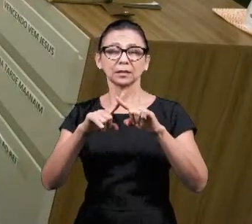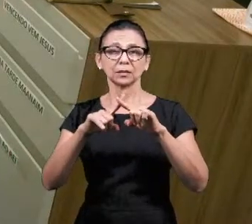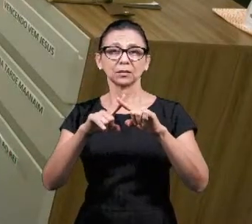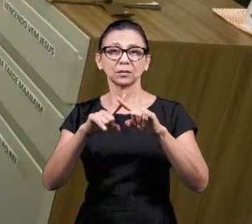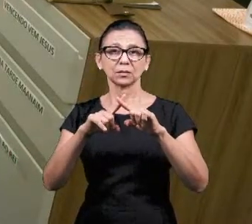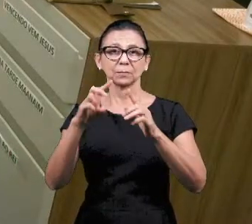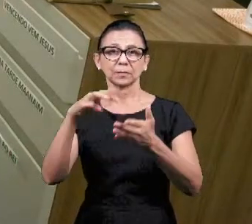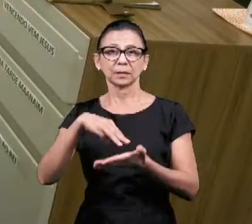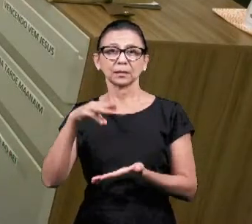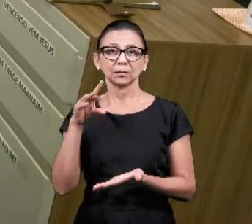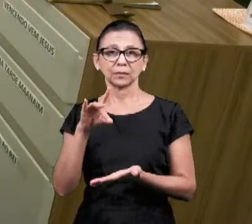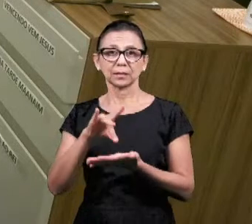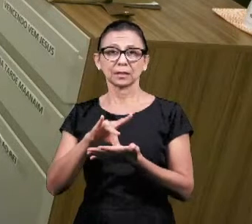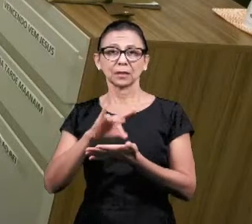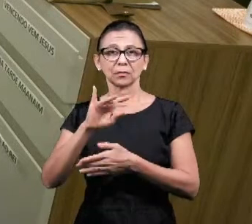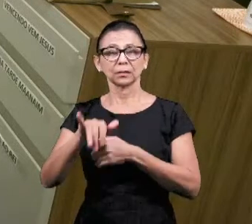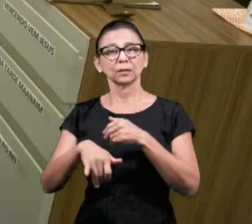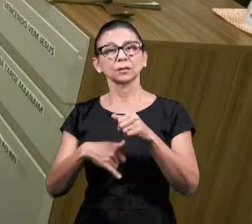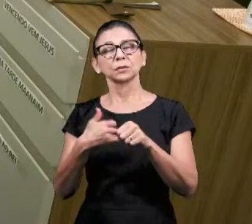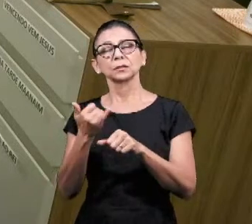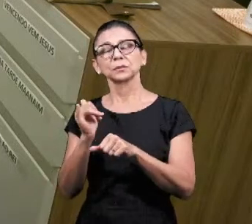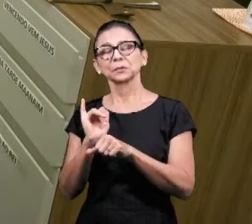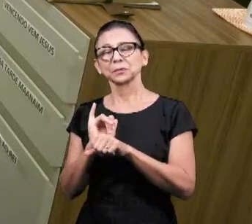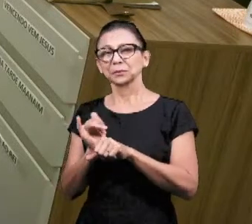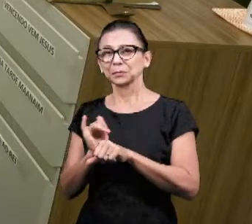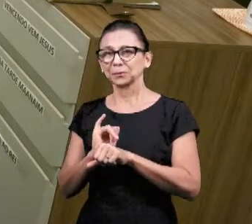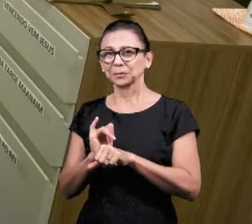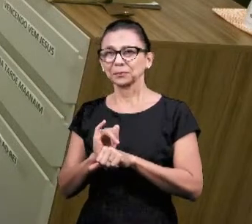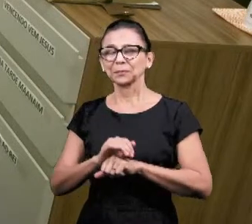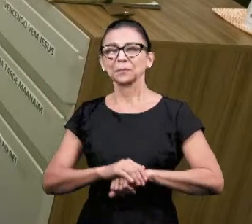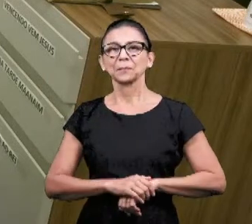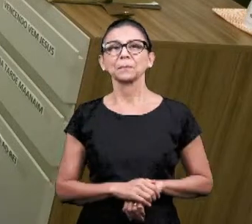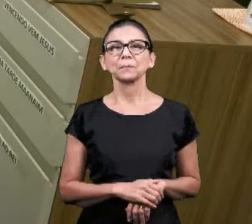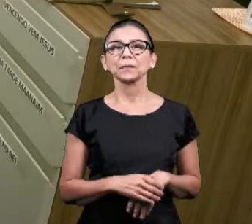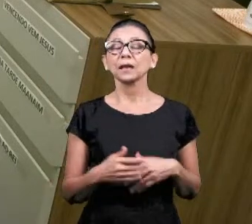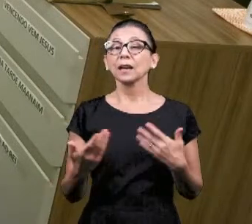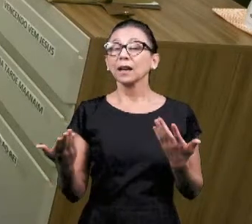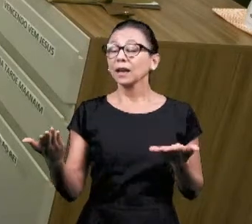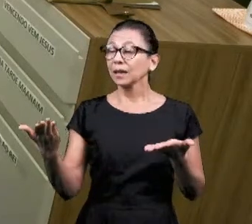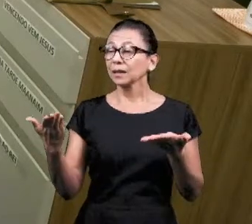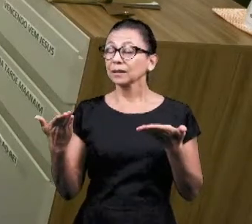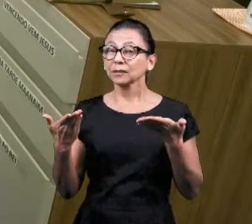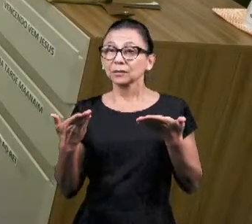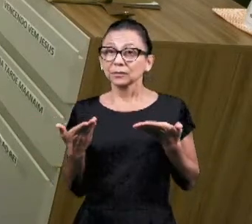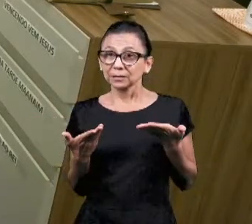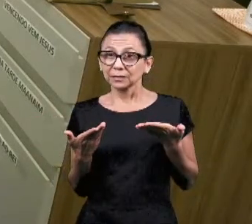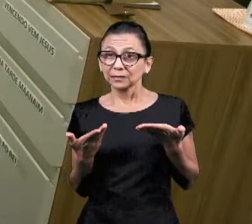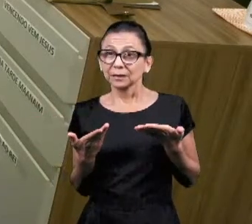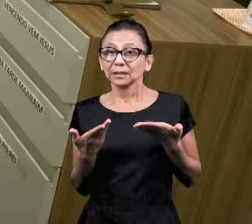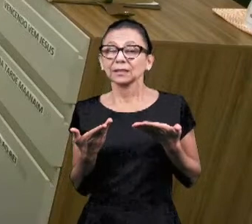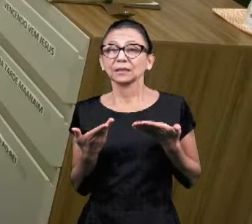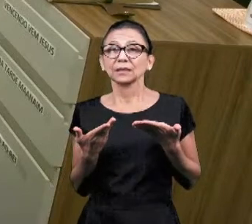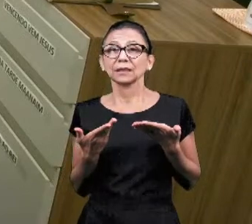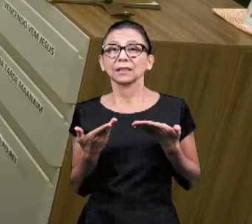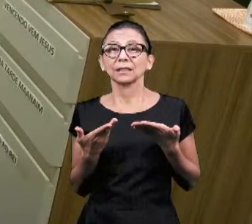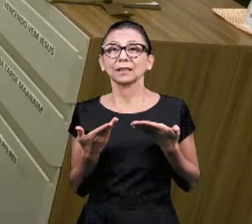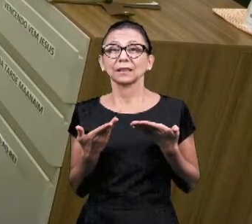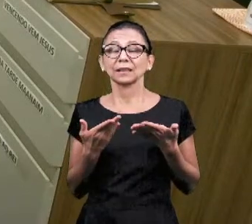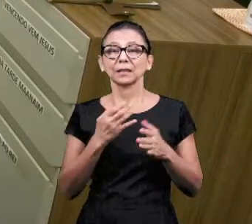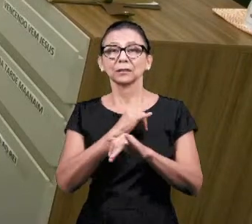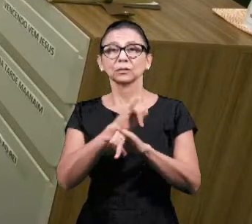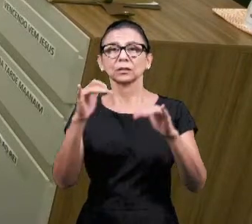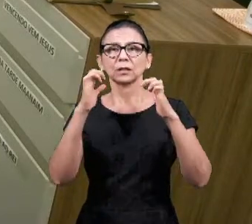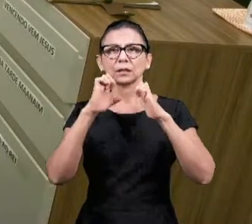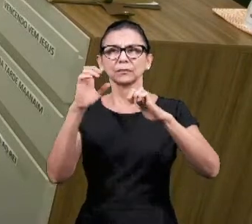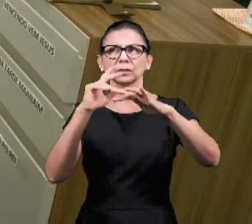querido pastor já está aqui, mas antes eu gostaria de convidá-lo a nos ajudar a anunciar o Evangelho Eterno. Como, meu irmão Elias Faia?